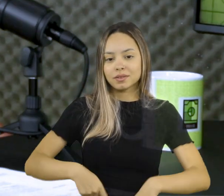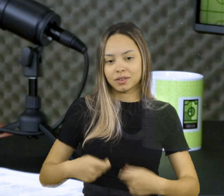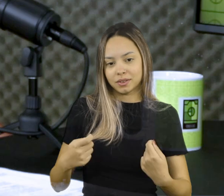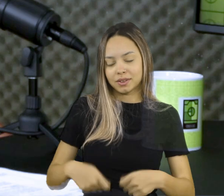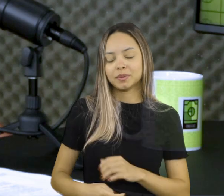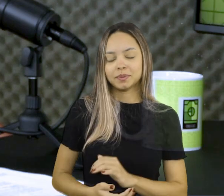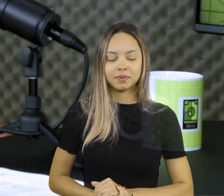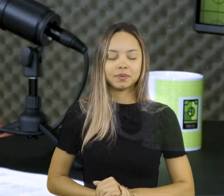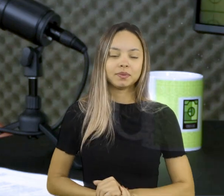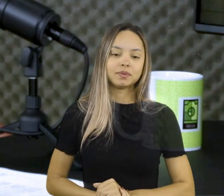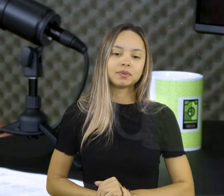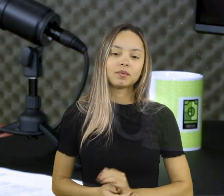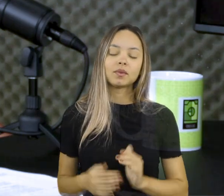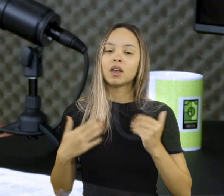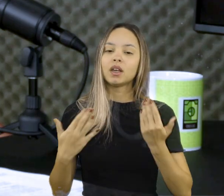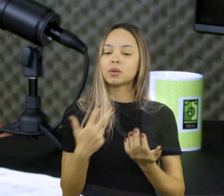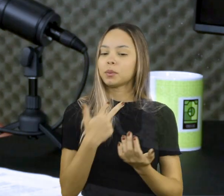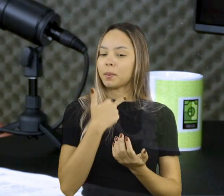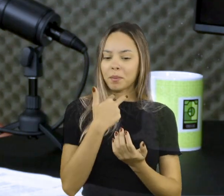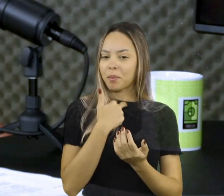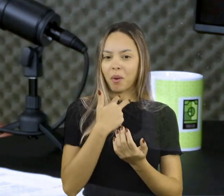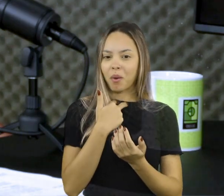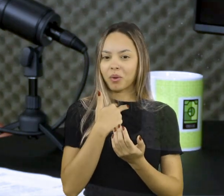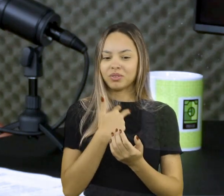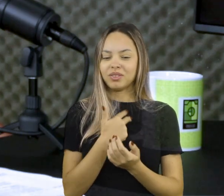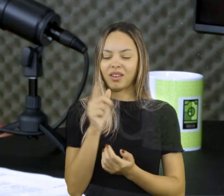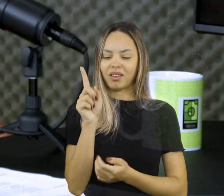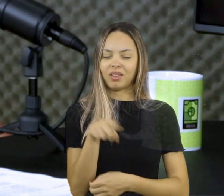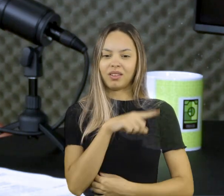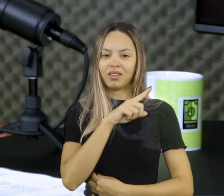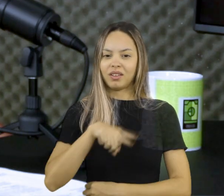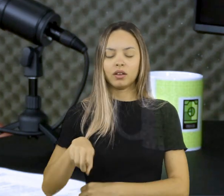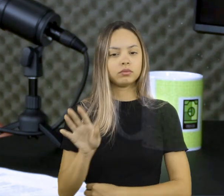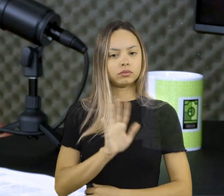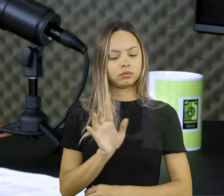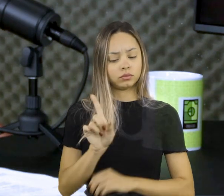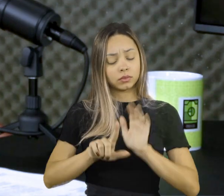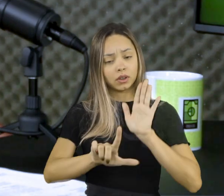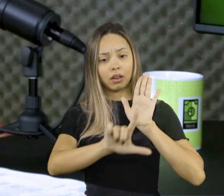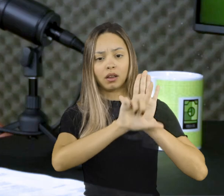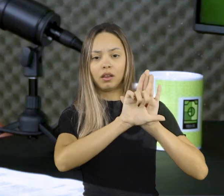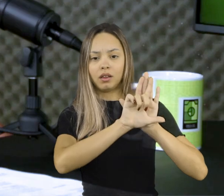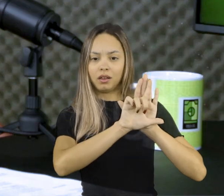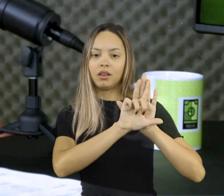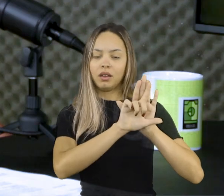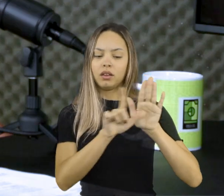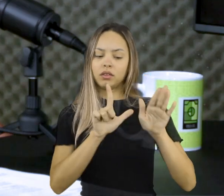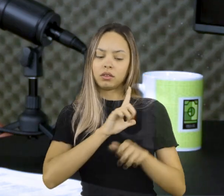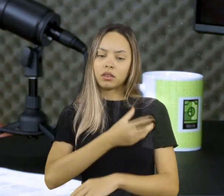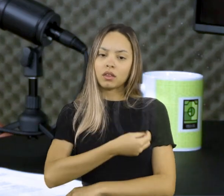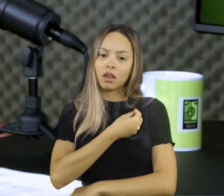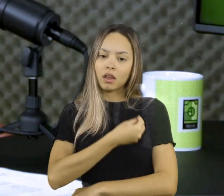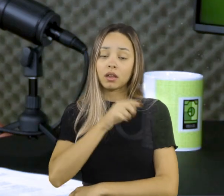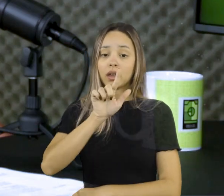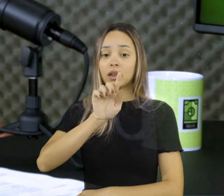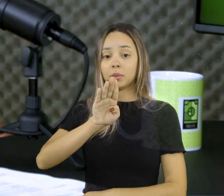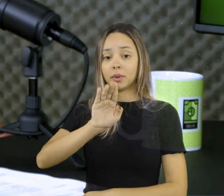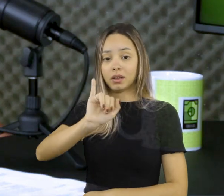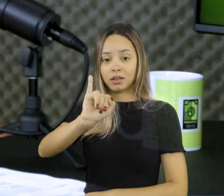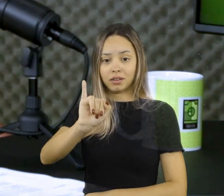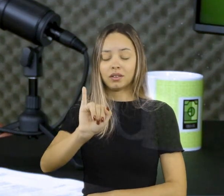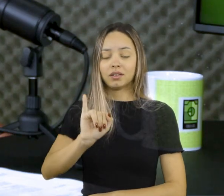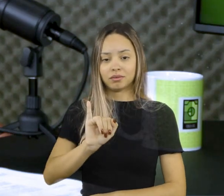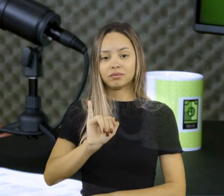ele não vai deixar de ser ofertado, ele é lei, tá? Ele aparece na LBI, na Lei Brasileira de Inclusão,